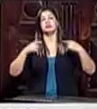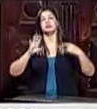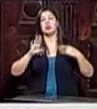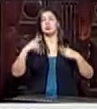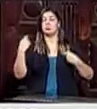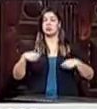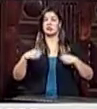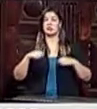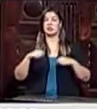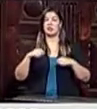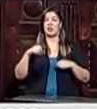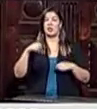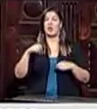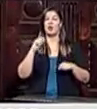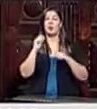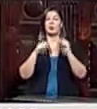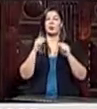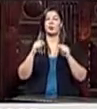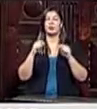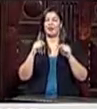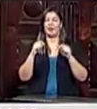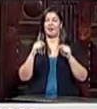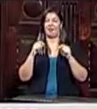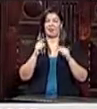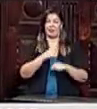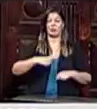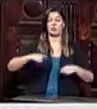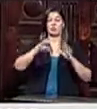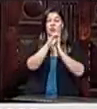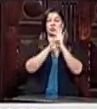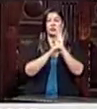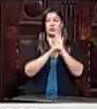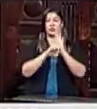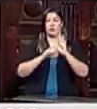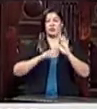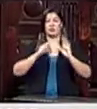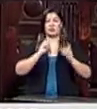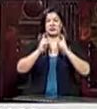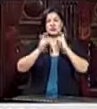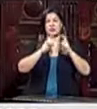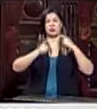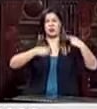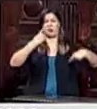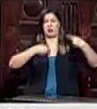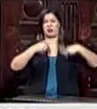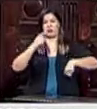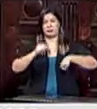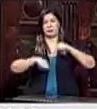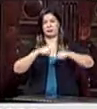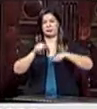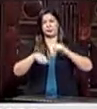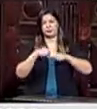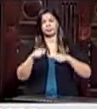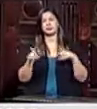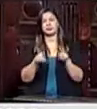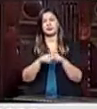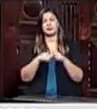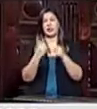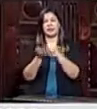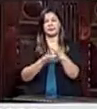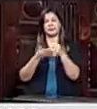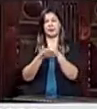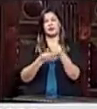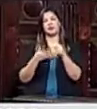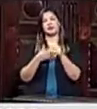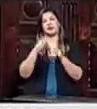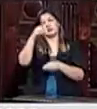Assembleia Constituinte que discuta a reforma política, que rediscuta as bases de montagem do sistema eleitoral,